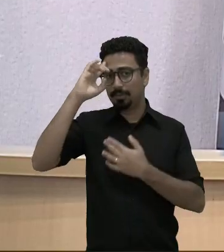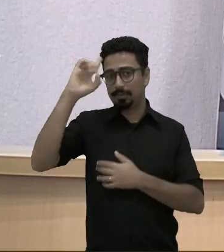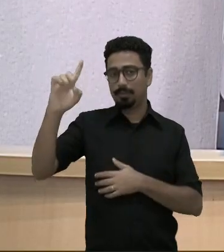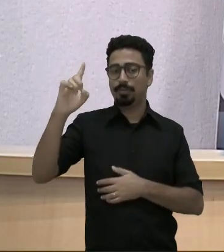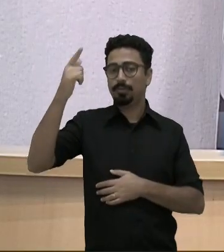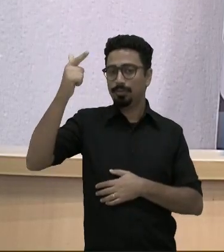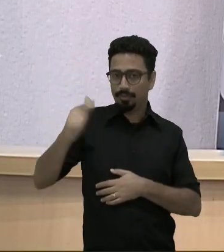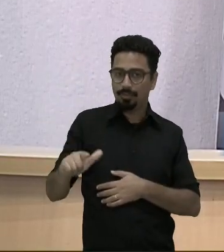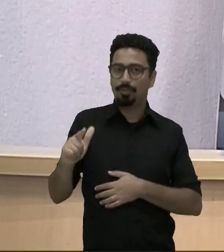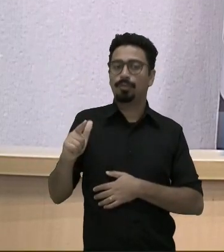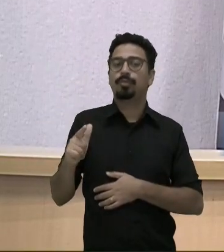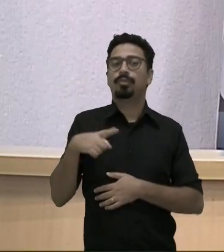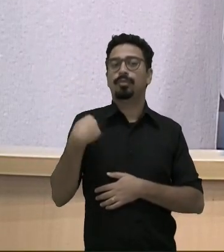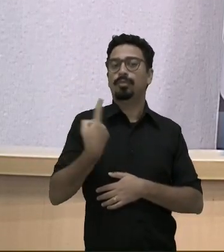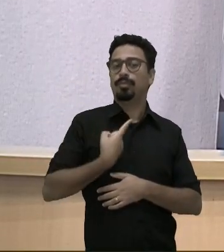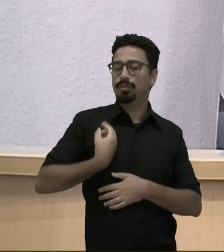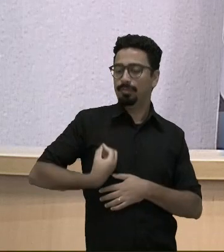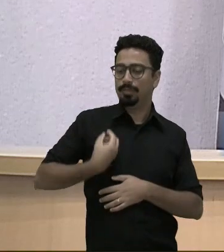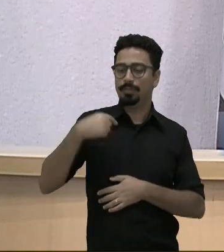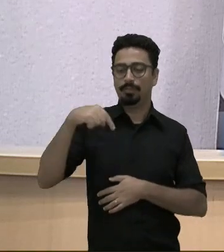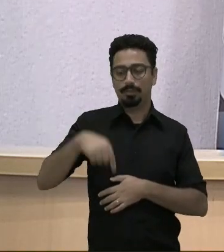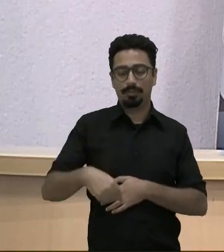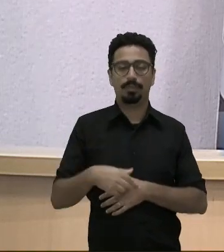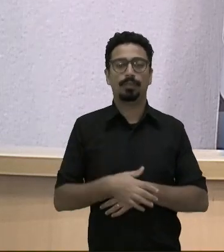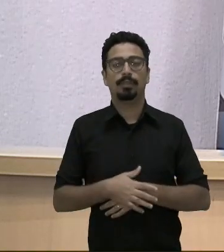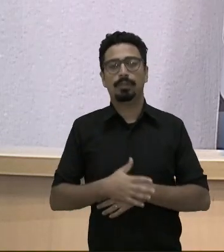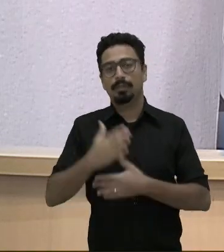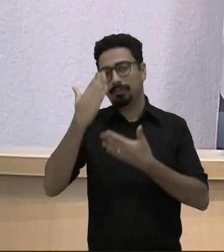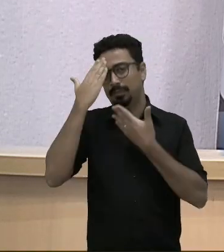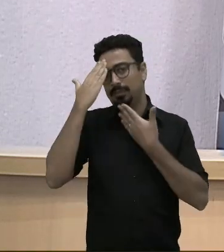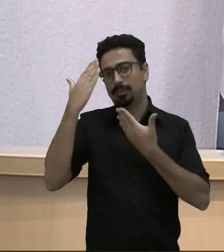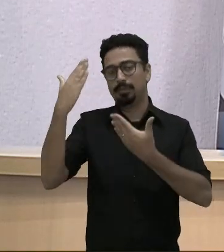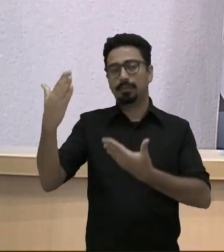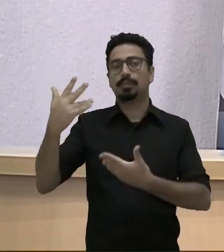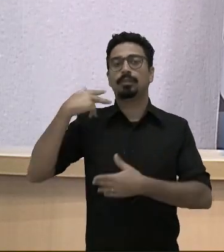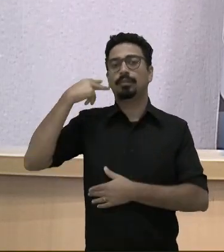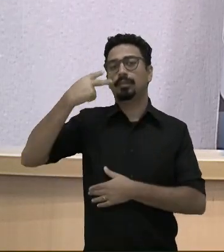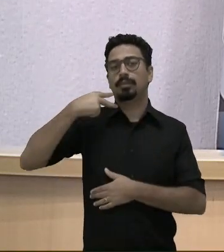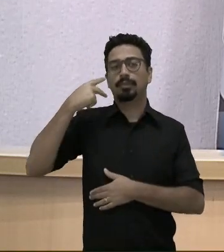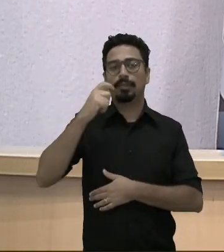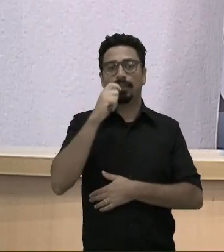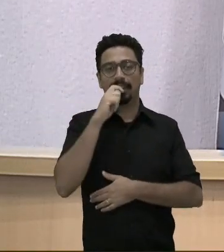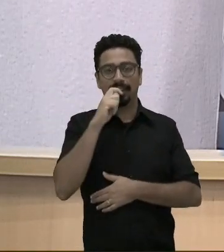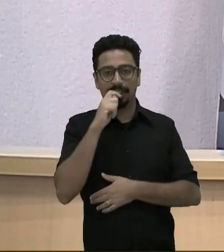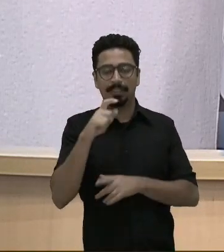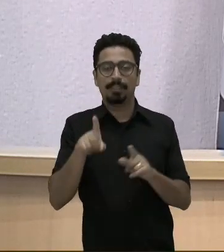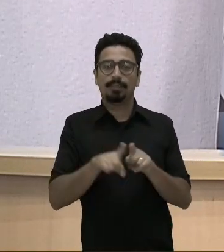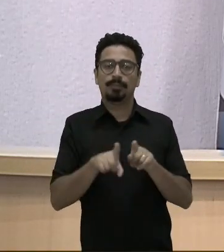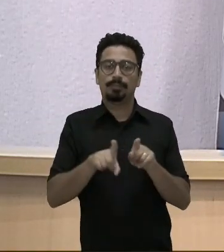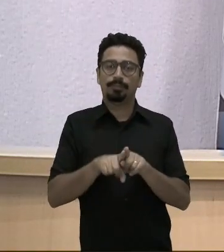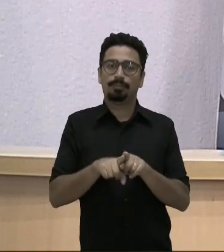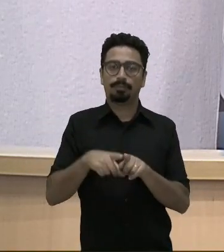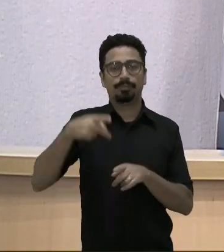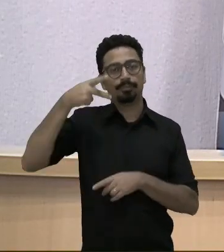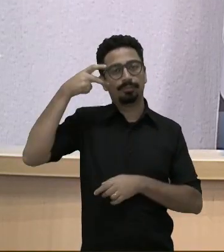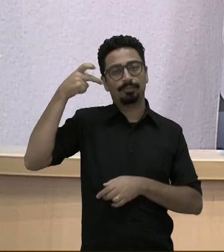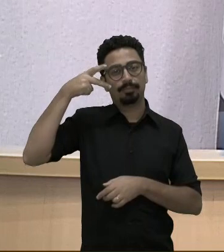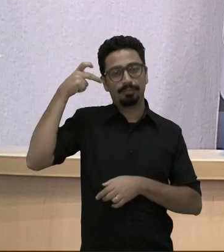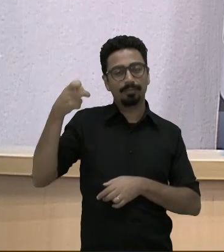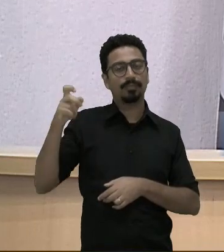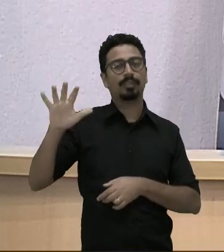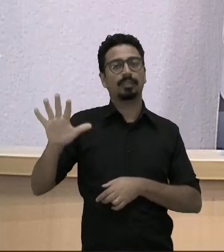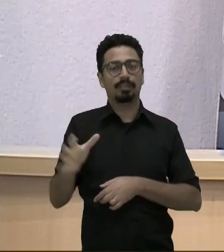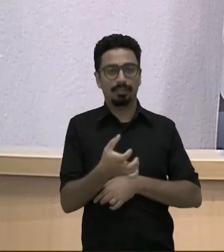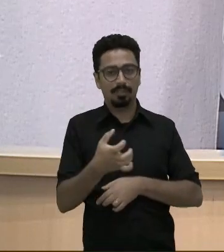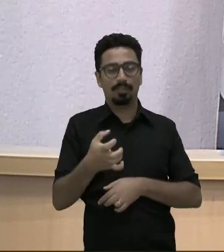um ano a gente aqui. Quero agradecer o vereador Dentinho, a Lisa, o vereador Tigrão, o